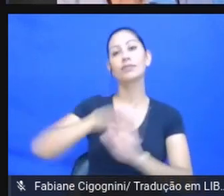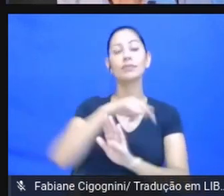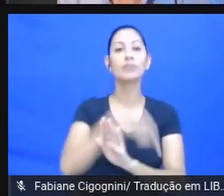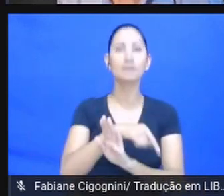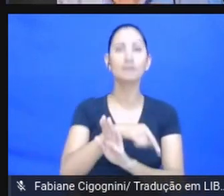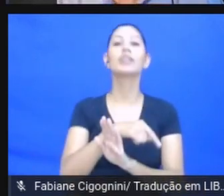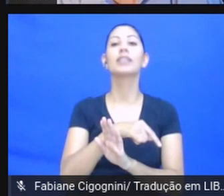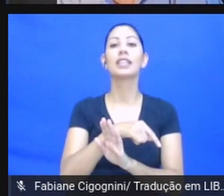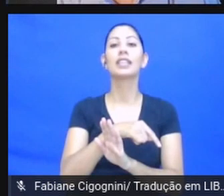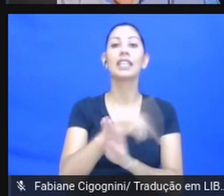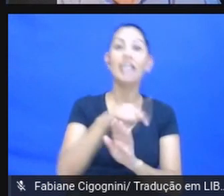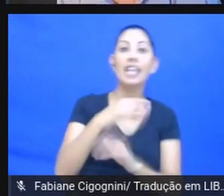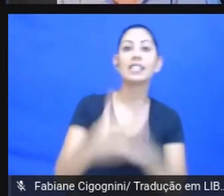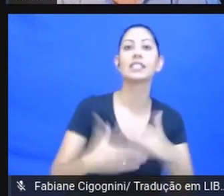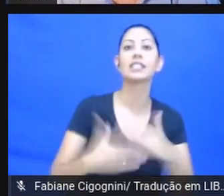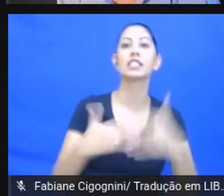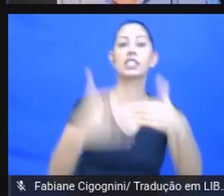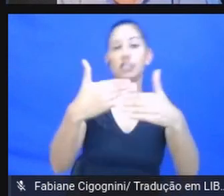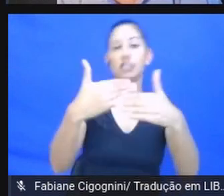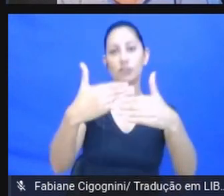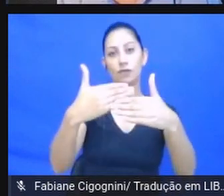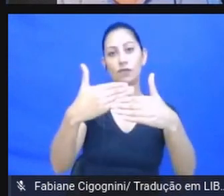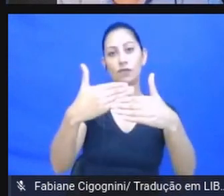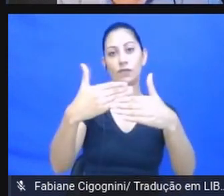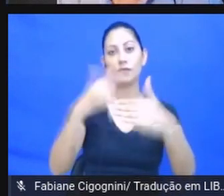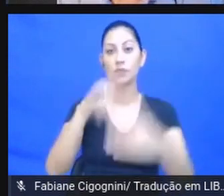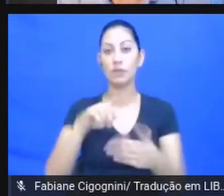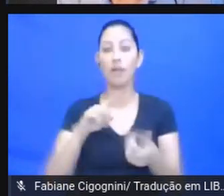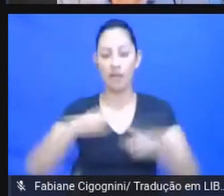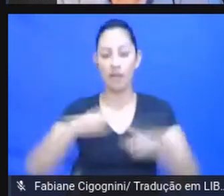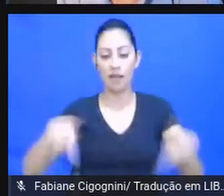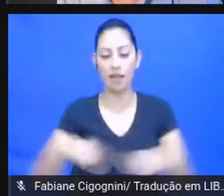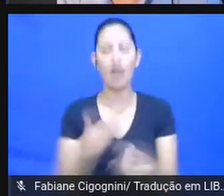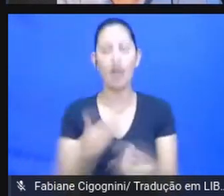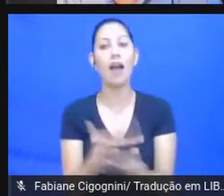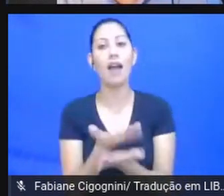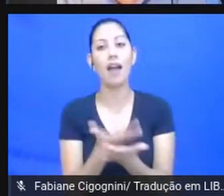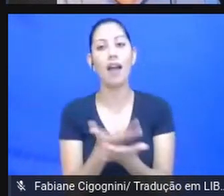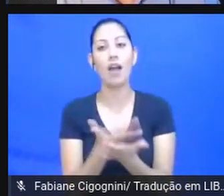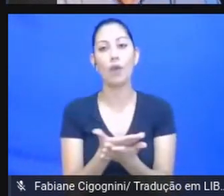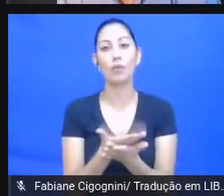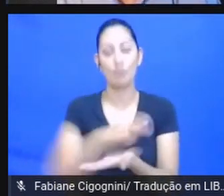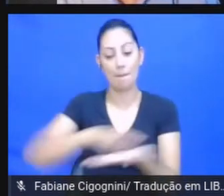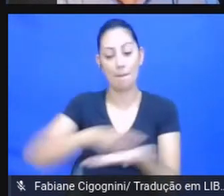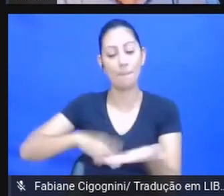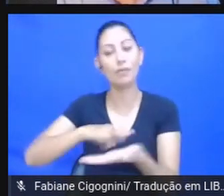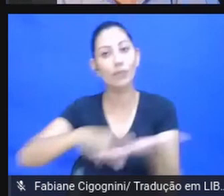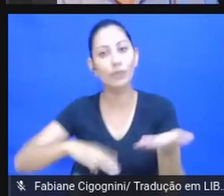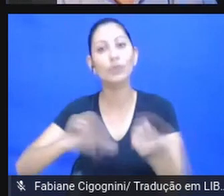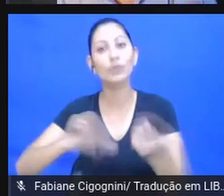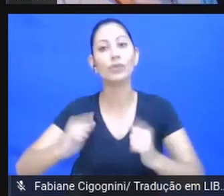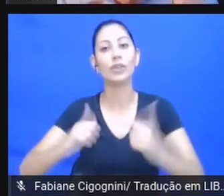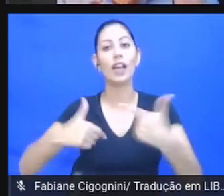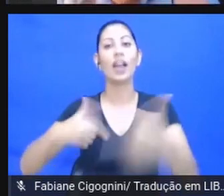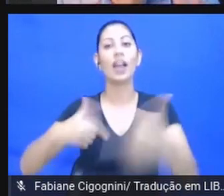desses avanços e da aula invertida, um avanço nas metodologias ativas, um